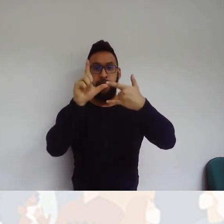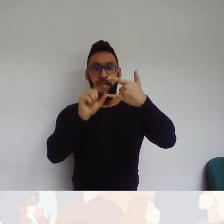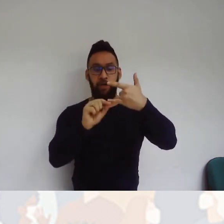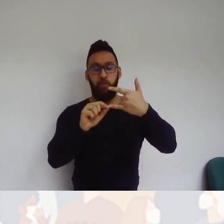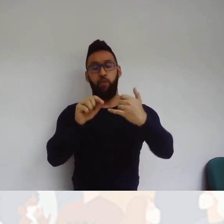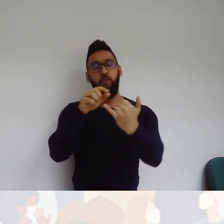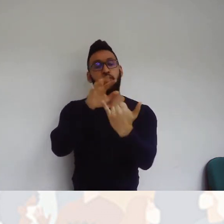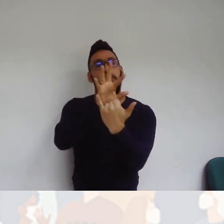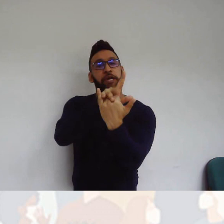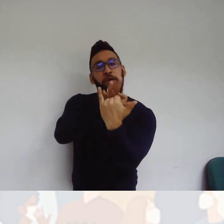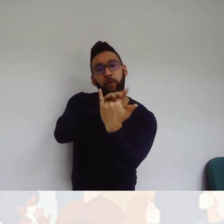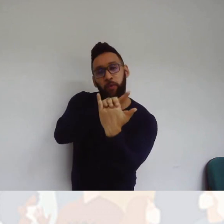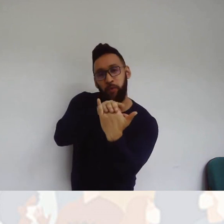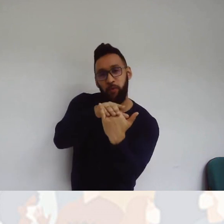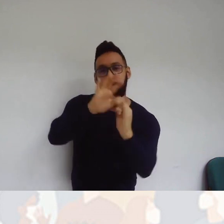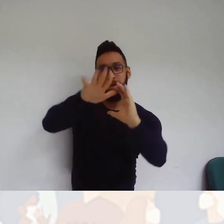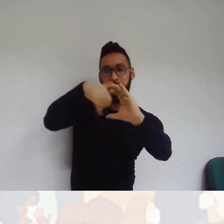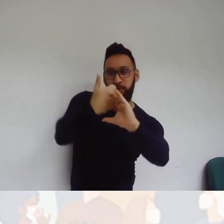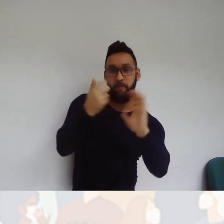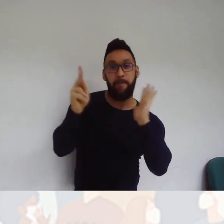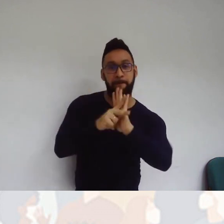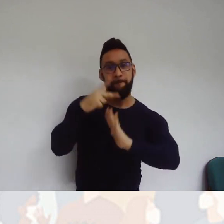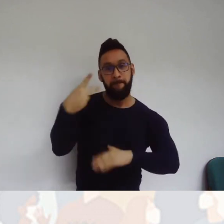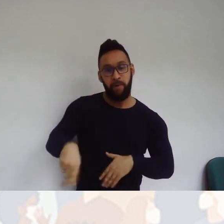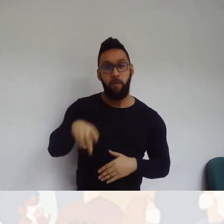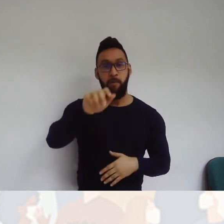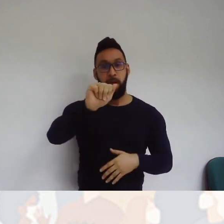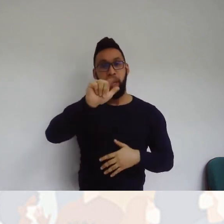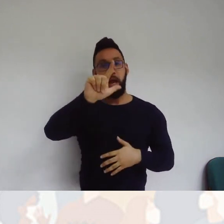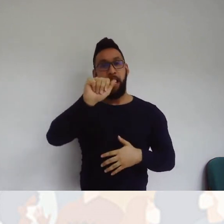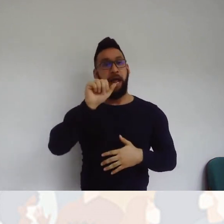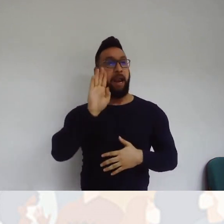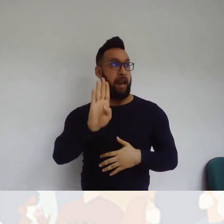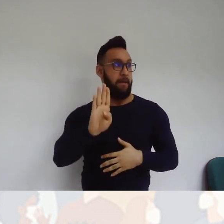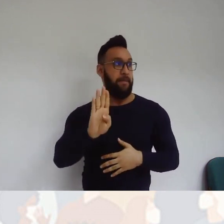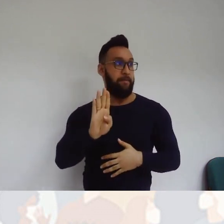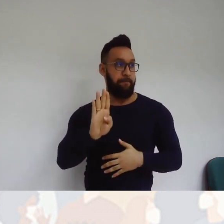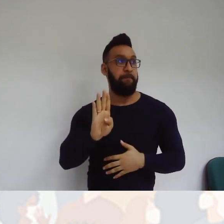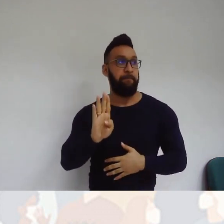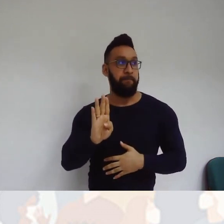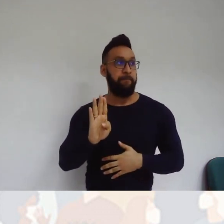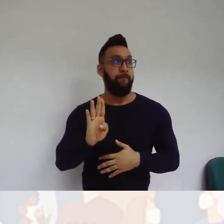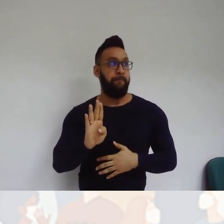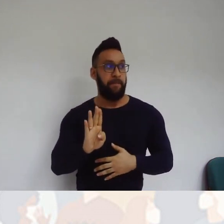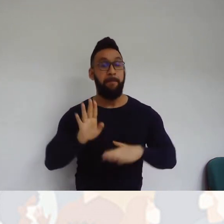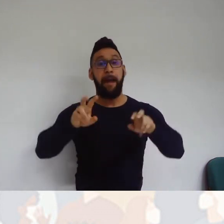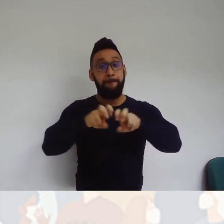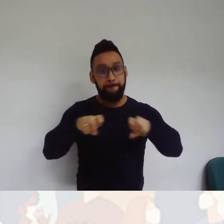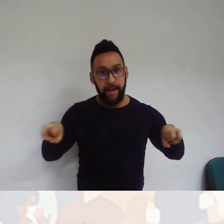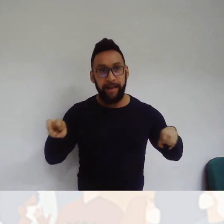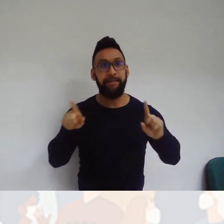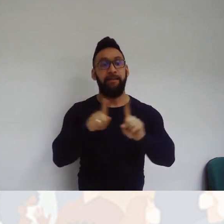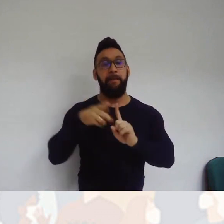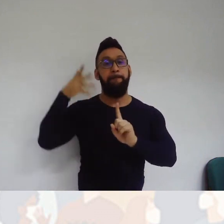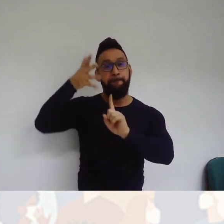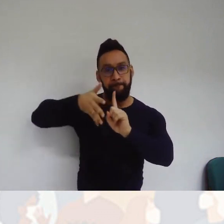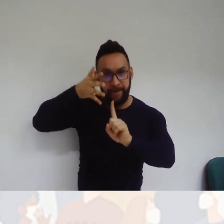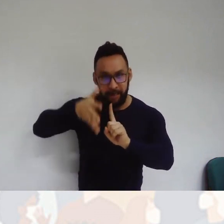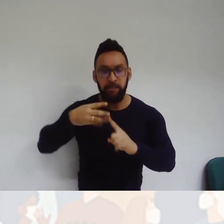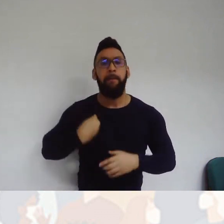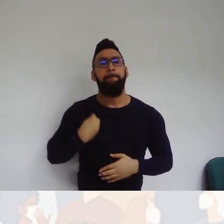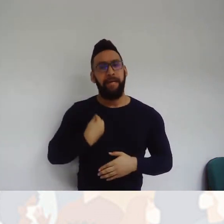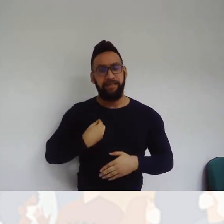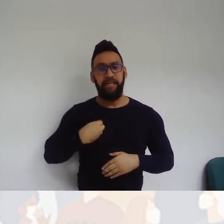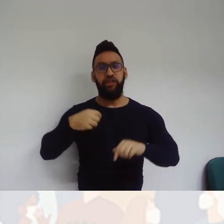Lab. Tá certo? Não vai dar para fazer os simpósios, né, todos, mas pelo menos as mesas e as palestras